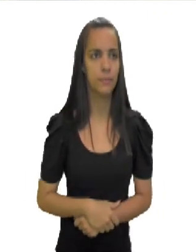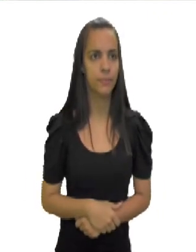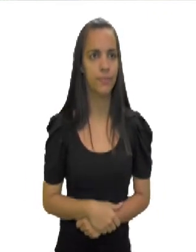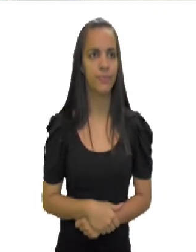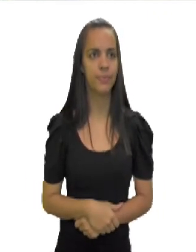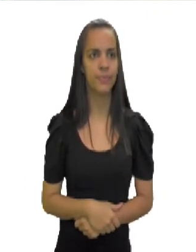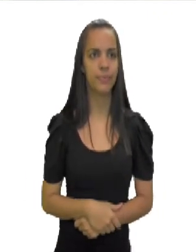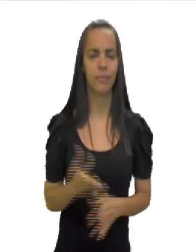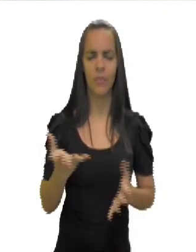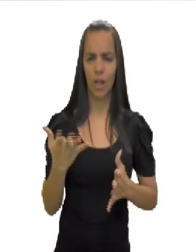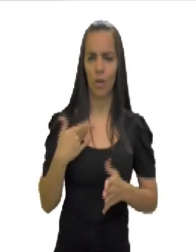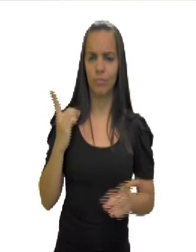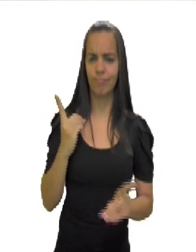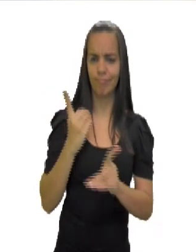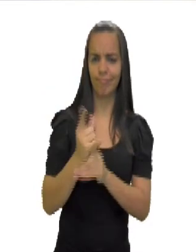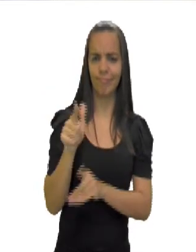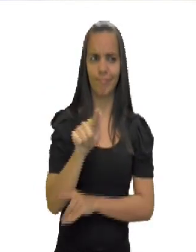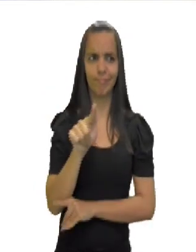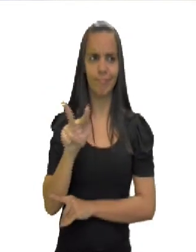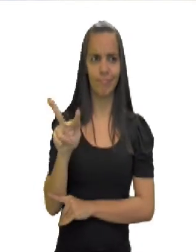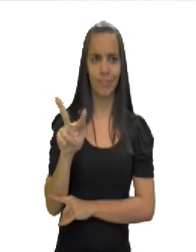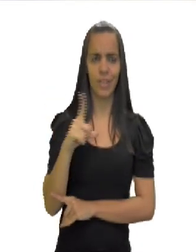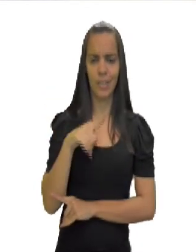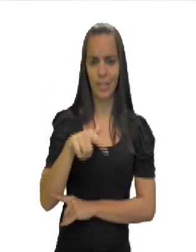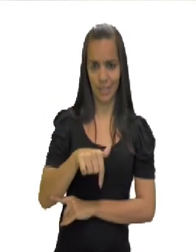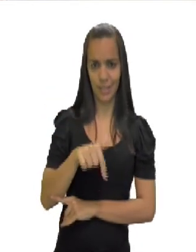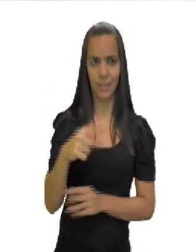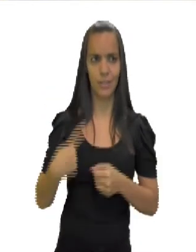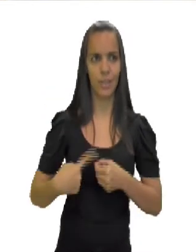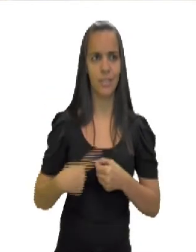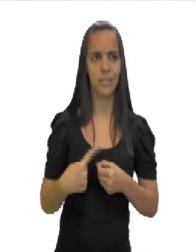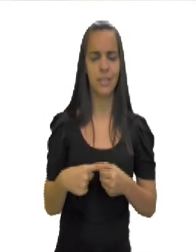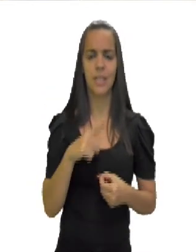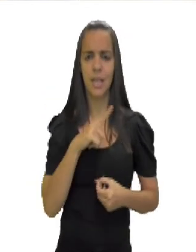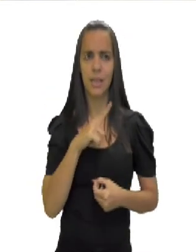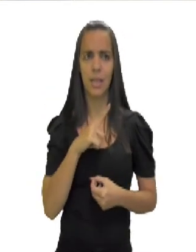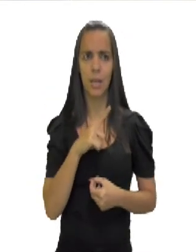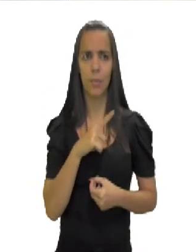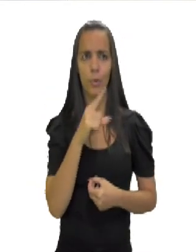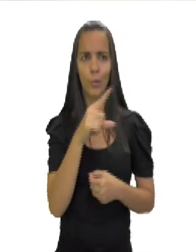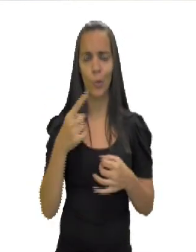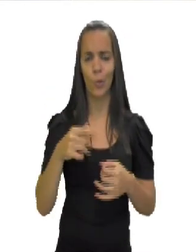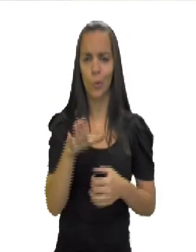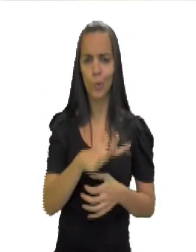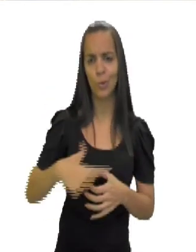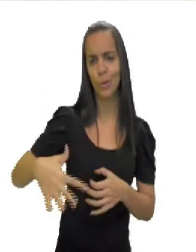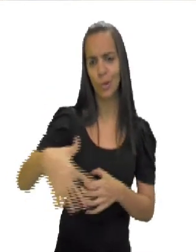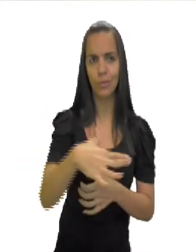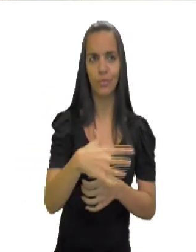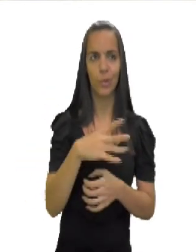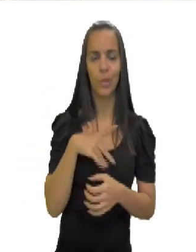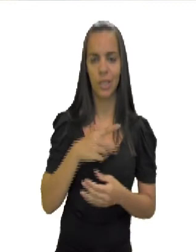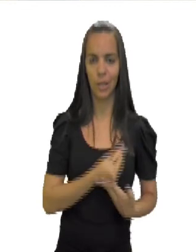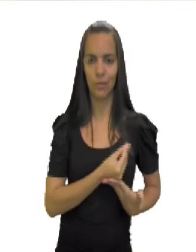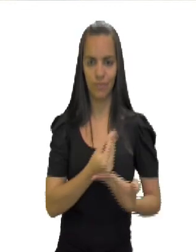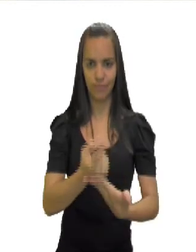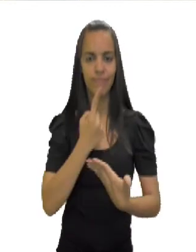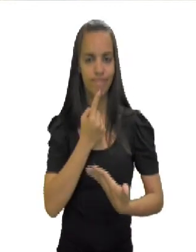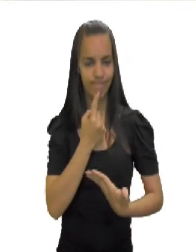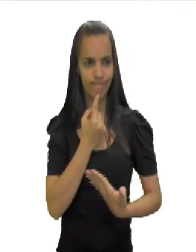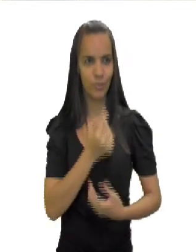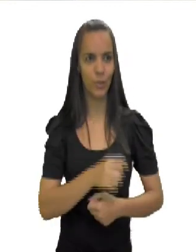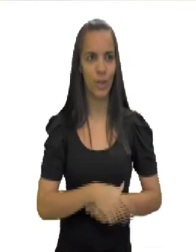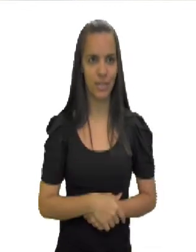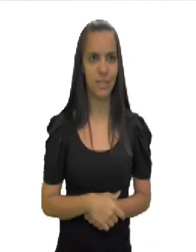Aqui em Governador Valadares, na nossa cidade, temos o Hemominas GV. Ele foi implantado como